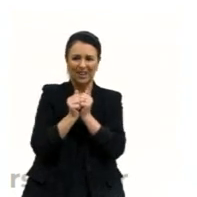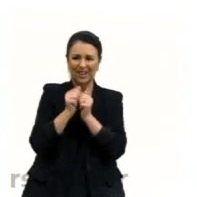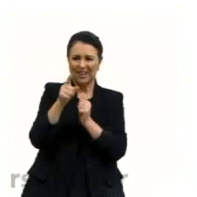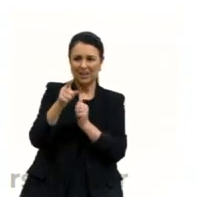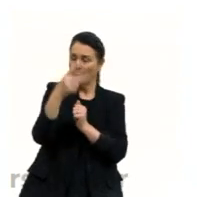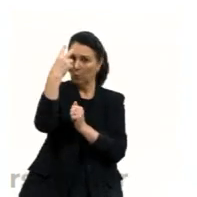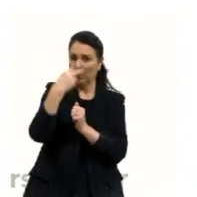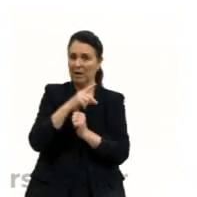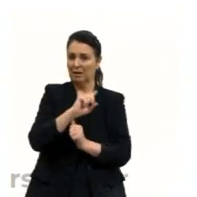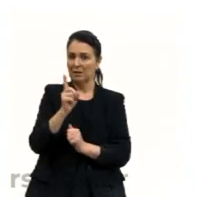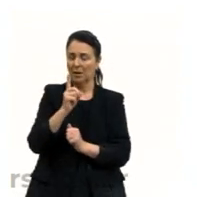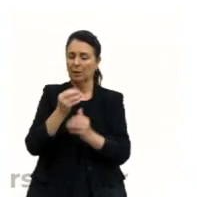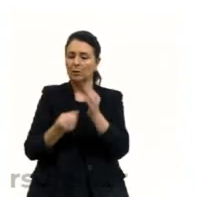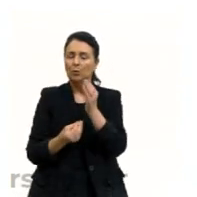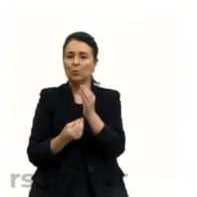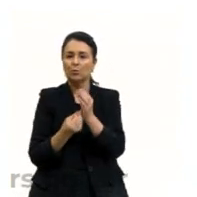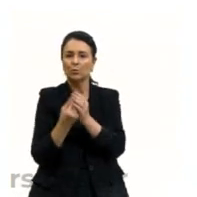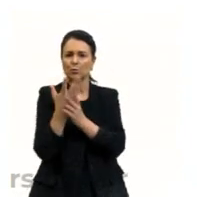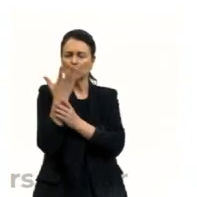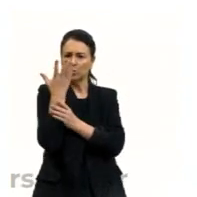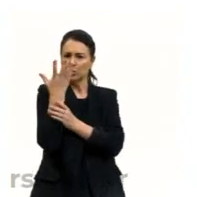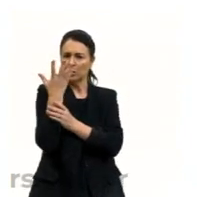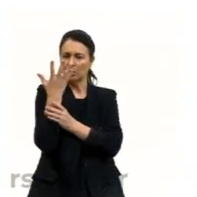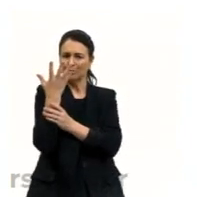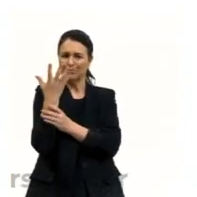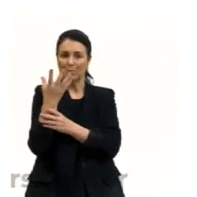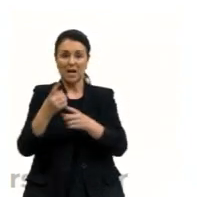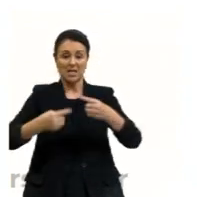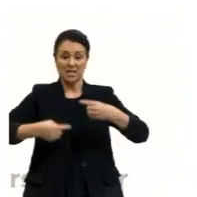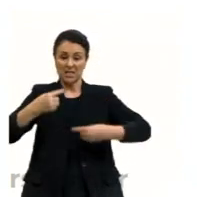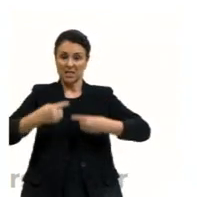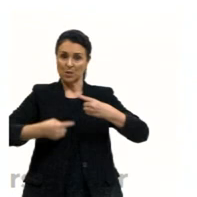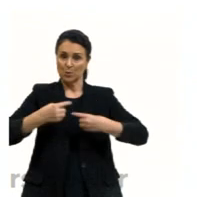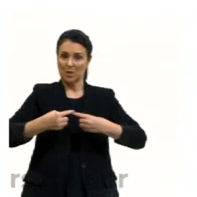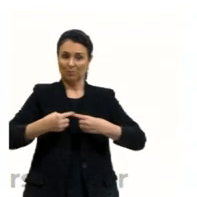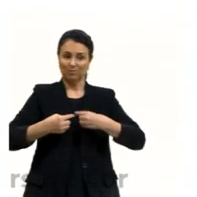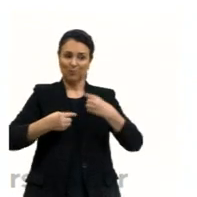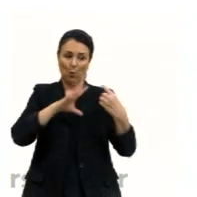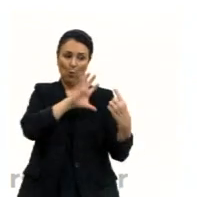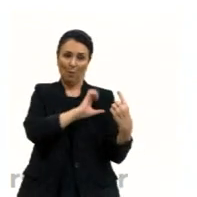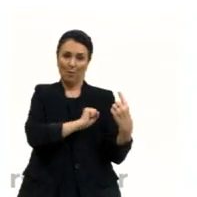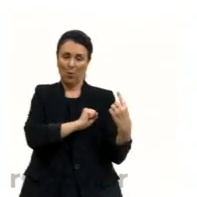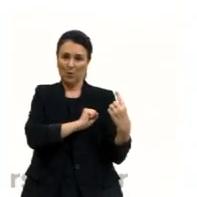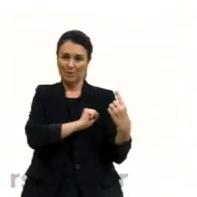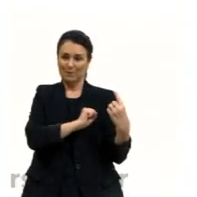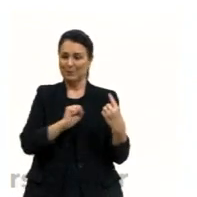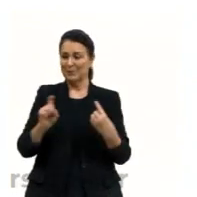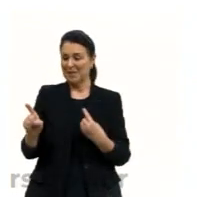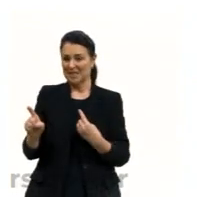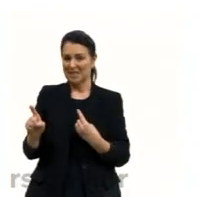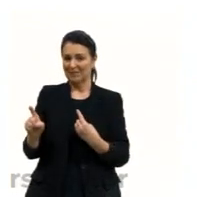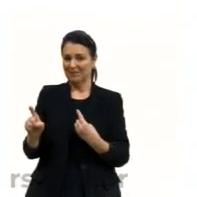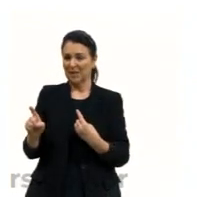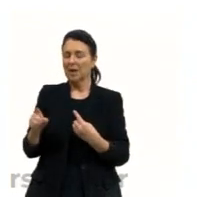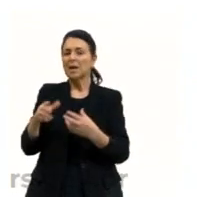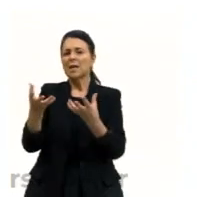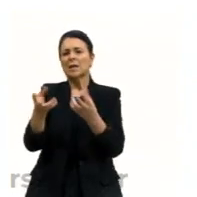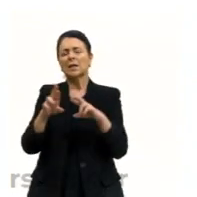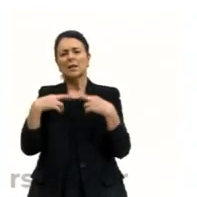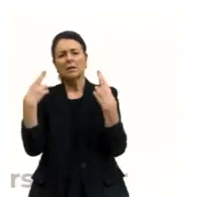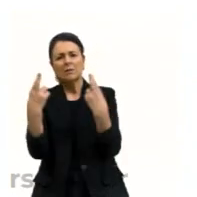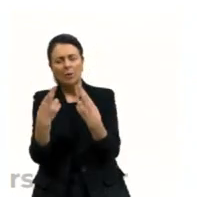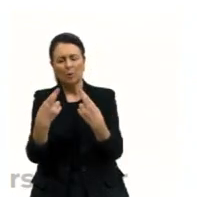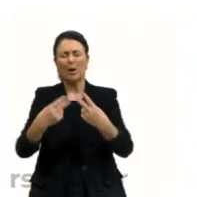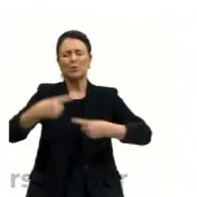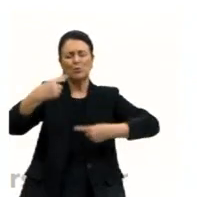ainda não era cego surgiu entre eles um desentendimento qualquer pretendeu então o amor que se reunisse para